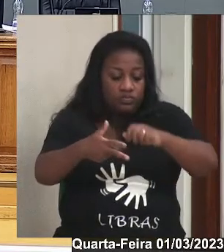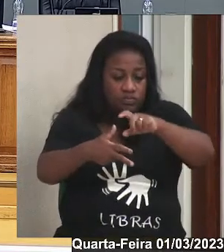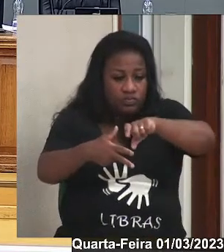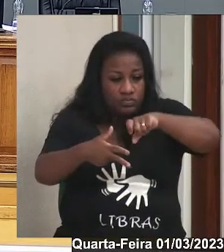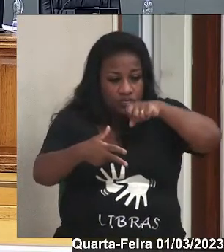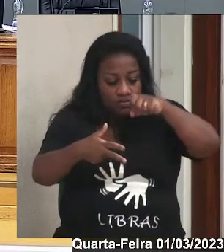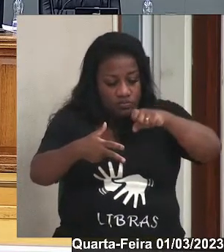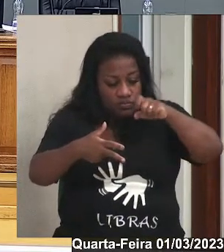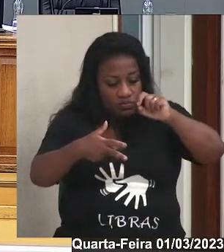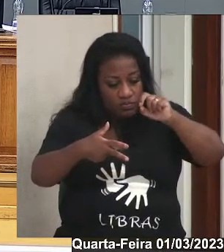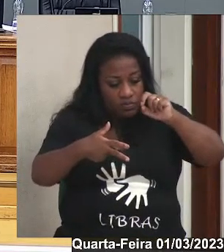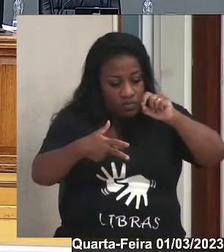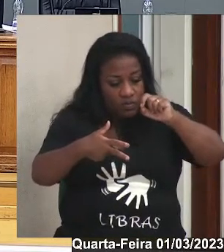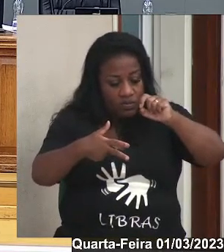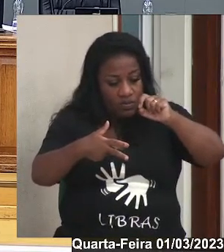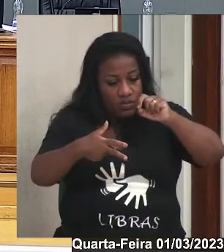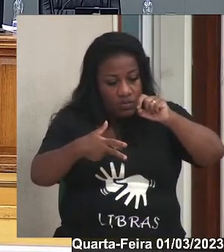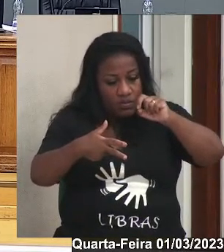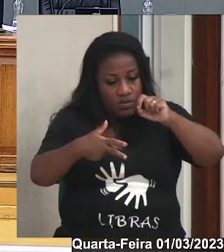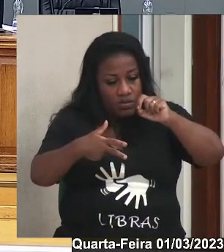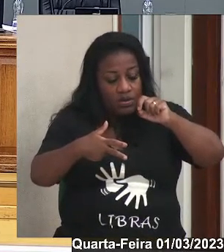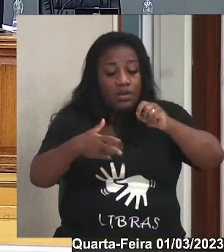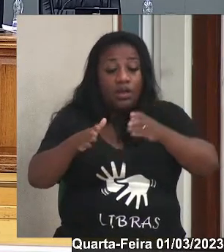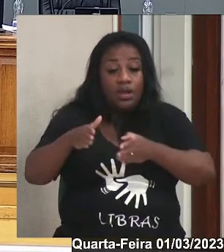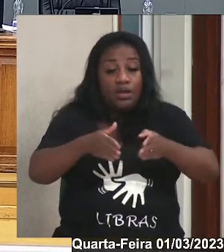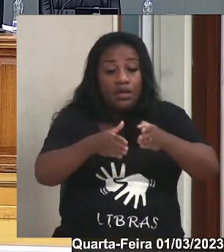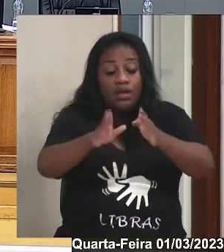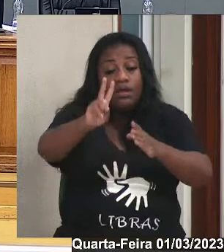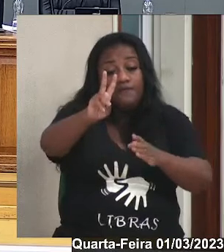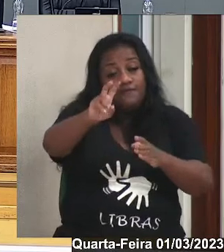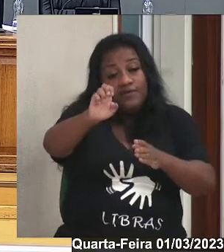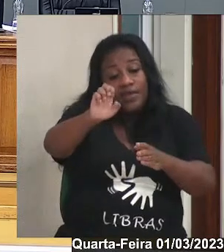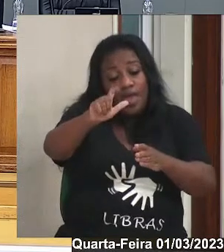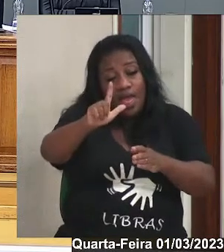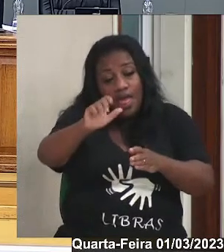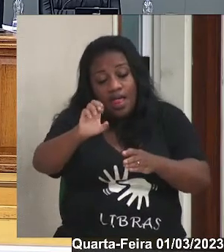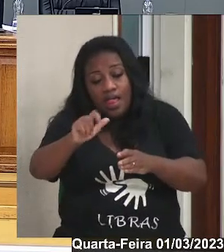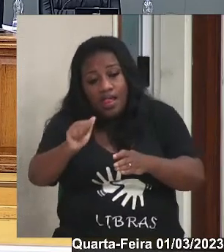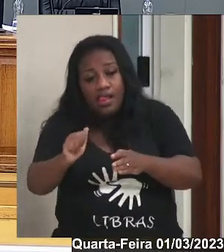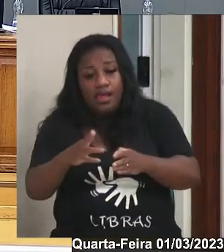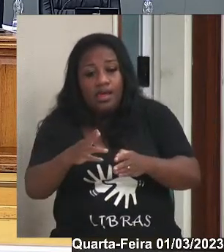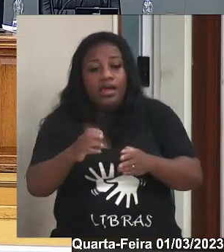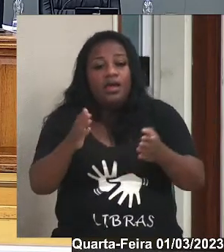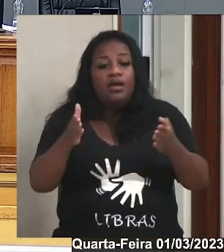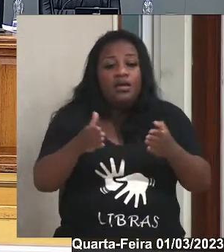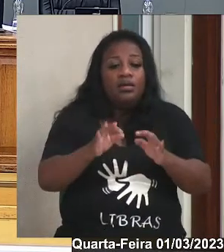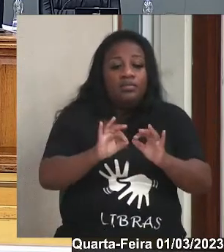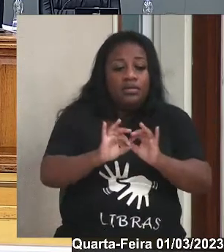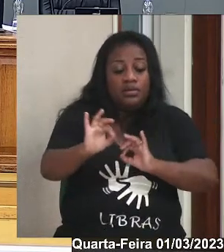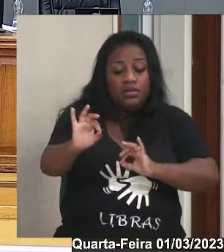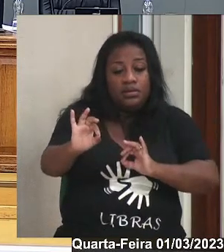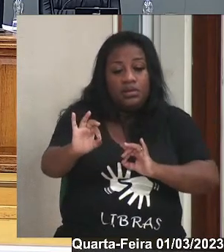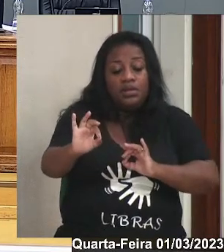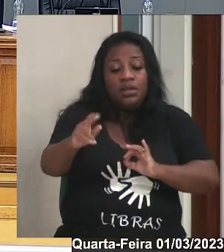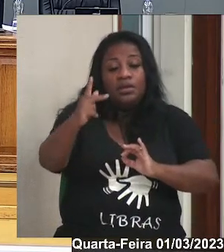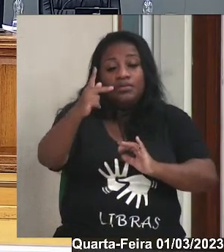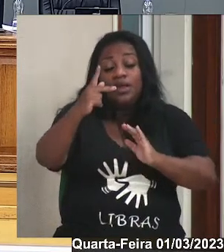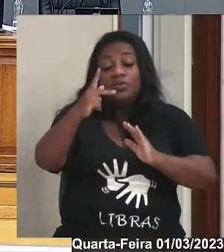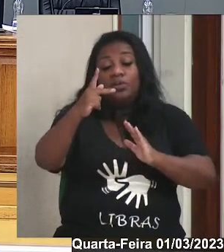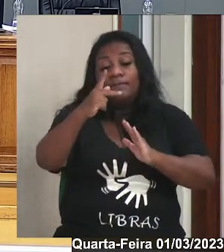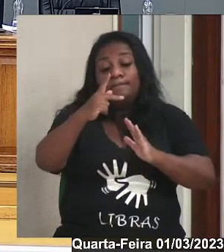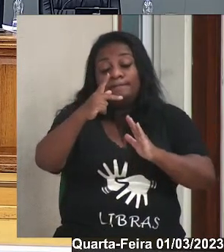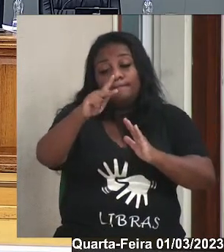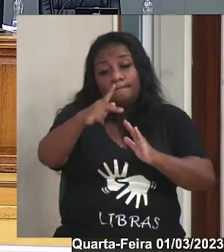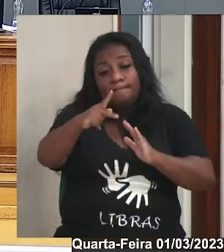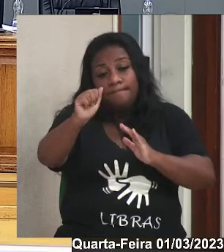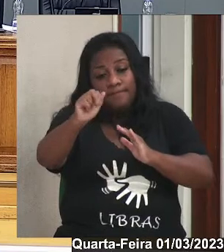para a regularização fundiária do conjunto habitacional Viela dos Pássaros, endereço Estrada de Tapicerica, Campo Limpo, 587, Parque Prado Sá, Embu